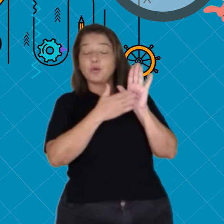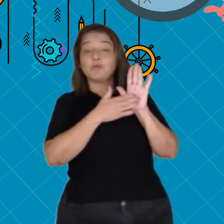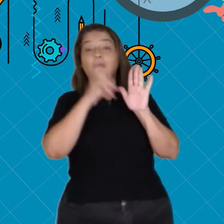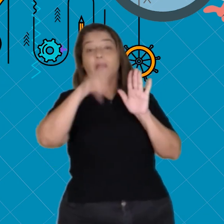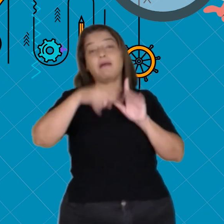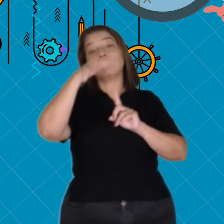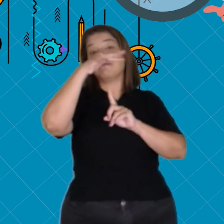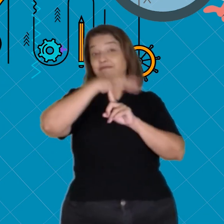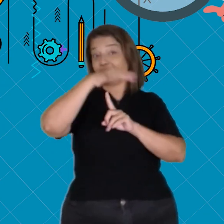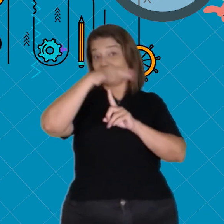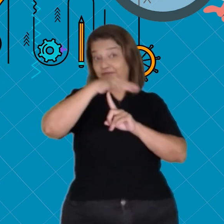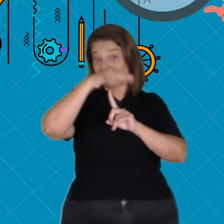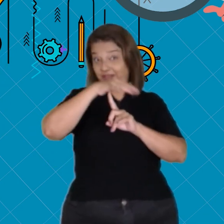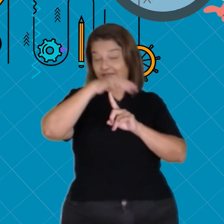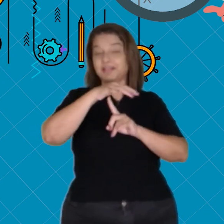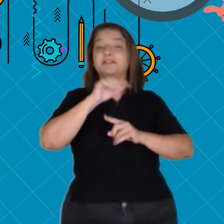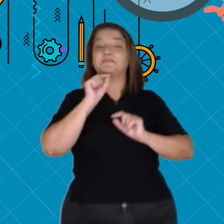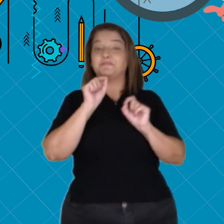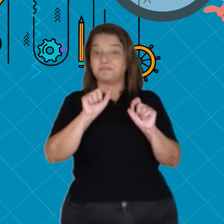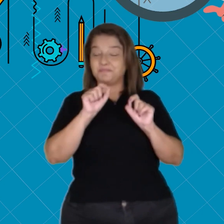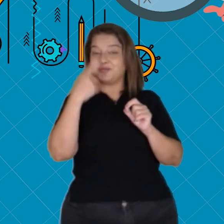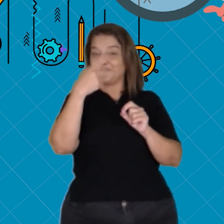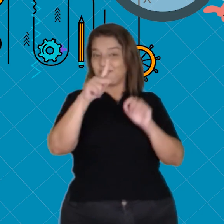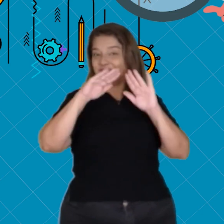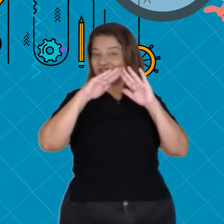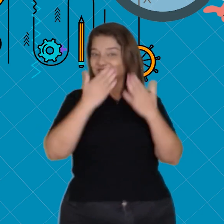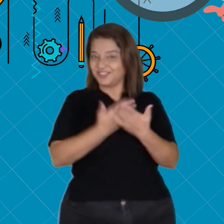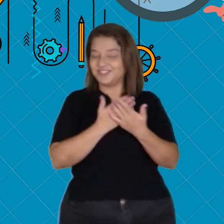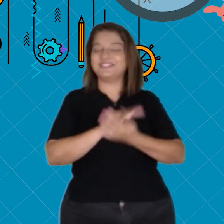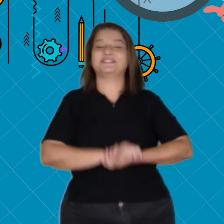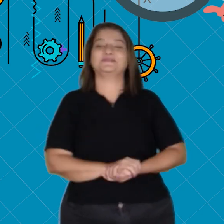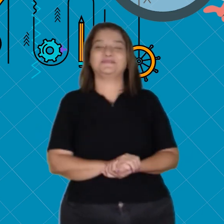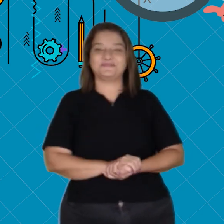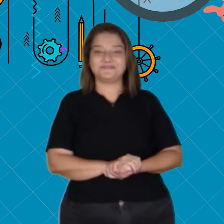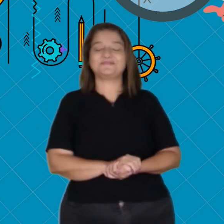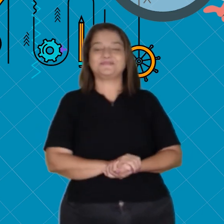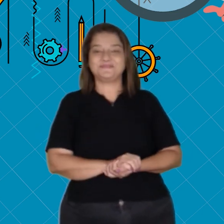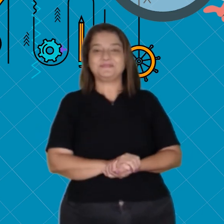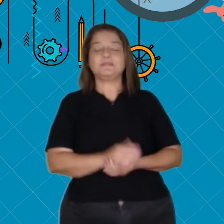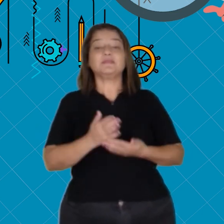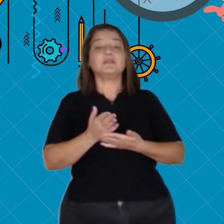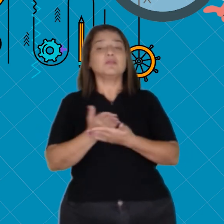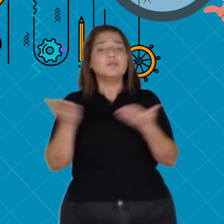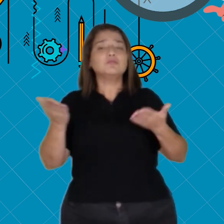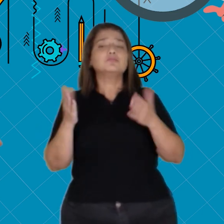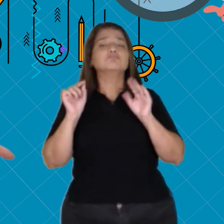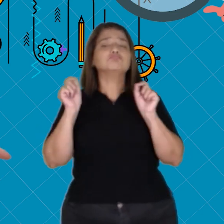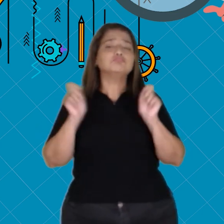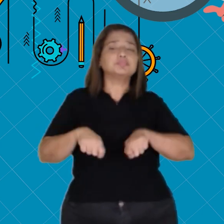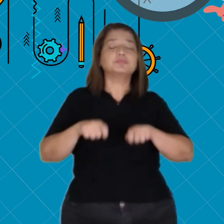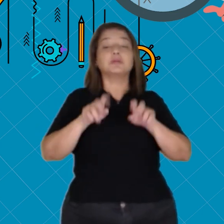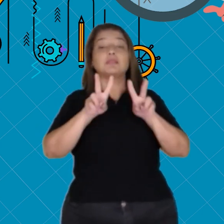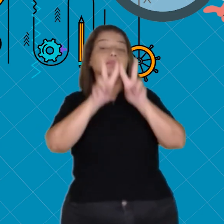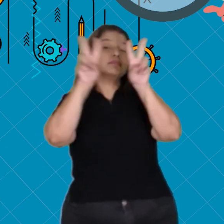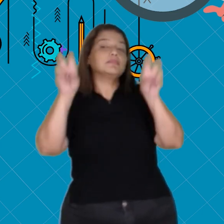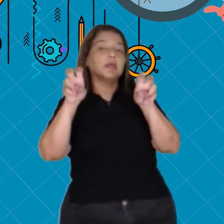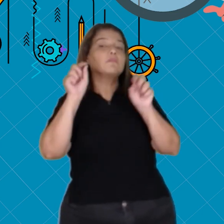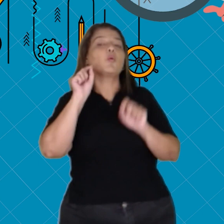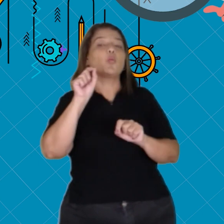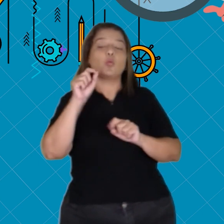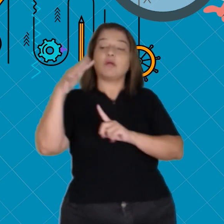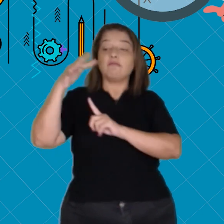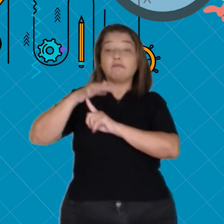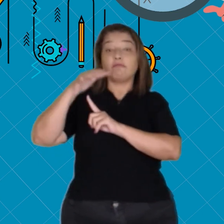feira alternativa na escola. Eles podem considerar temas como feira